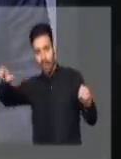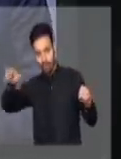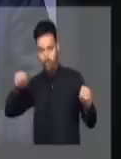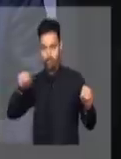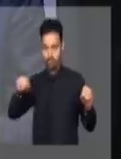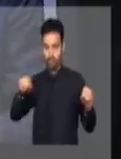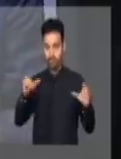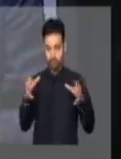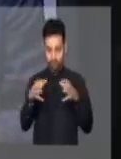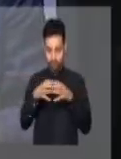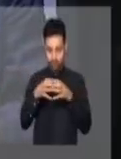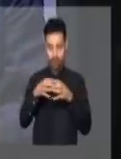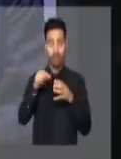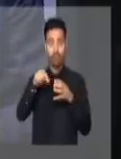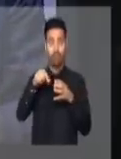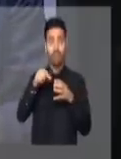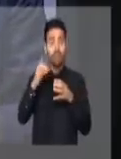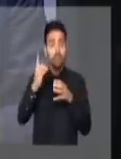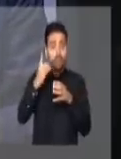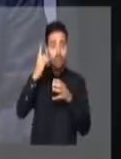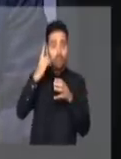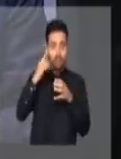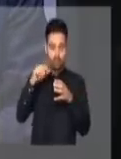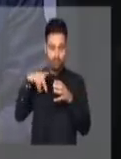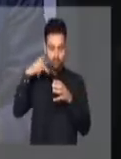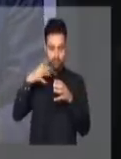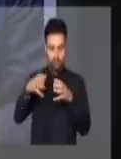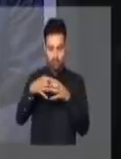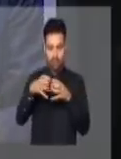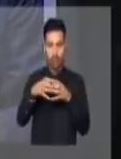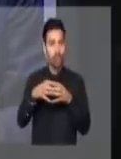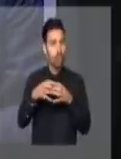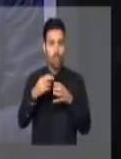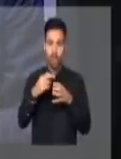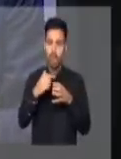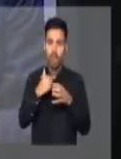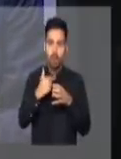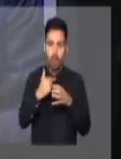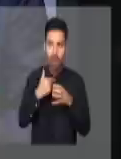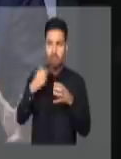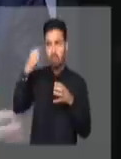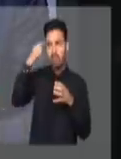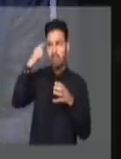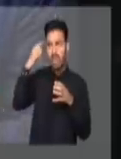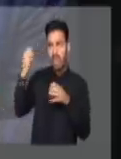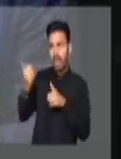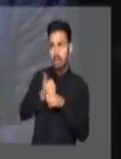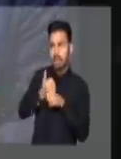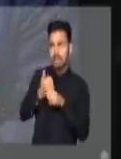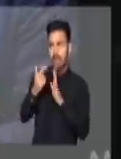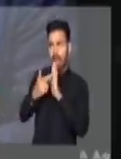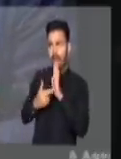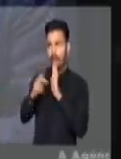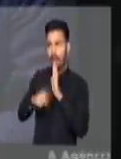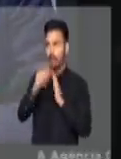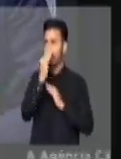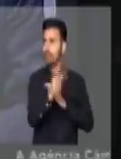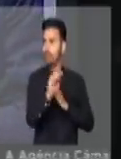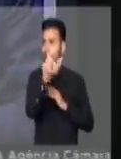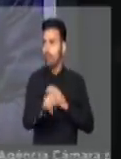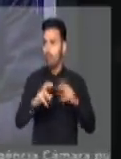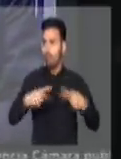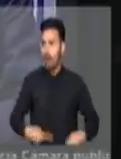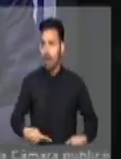vinculado a dogmatismos que não respeitem o ser humano e a sua individualidade. Portanto, senhoras e senhores,